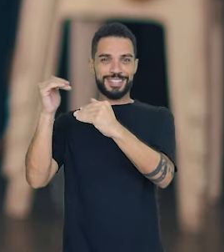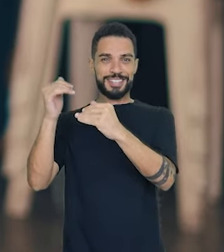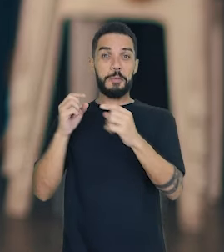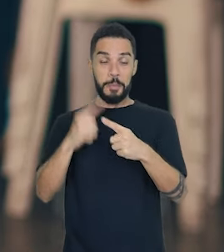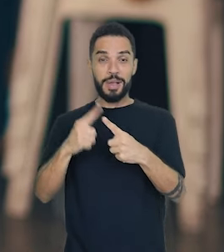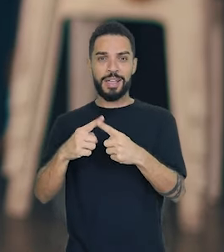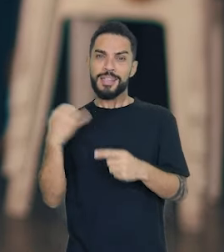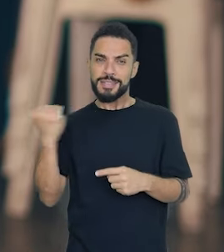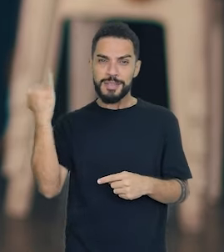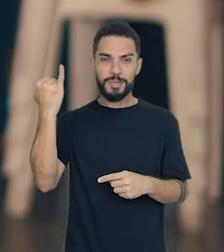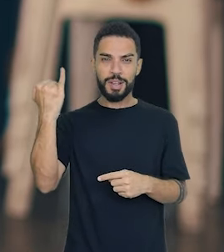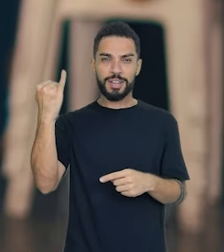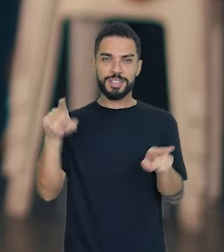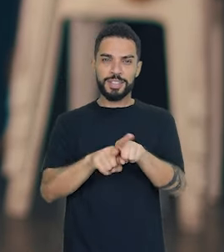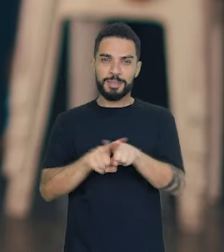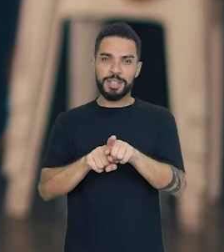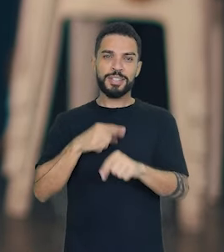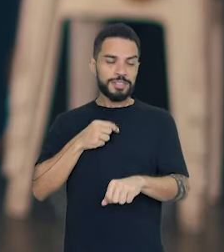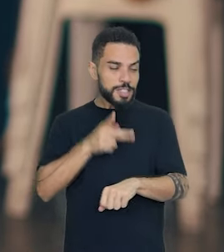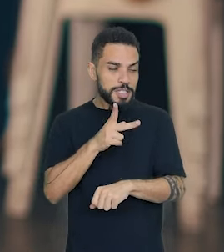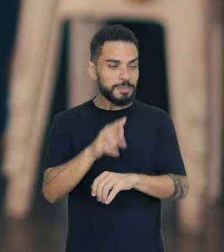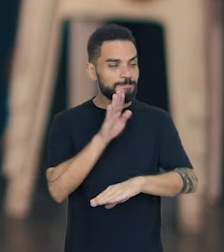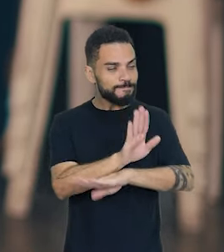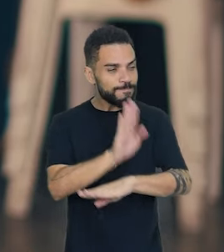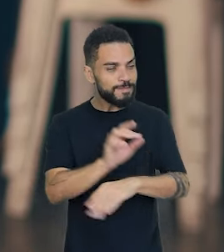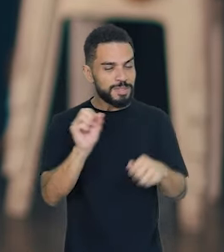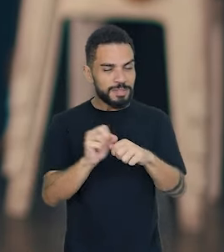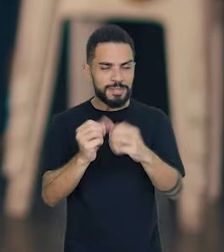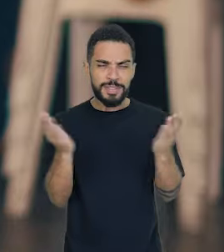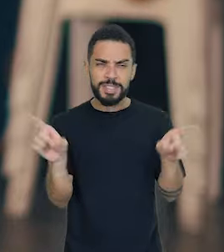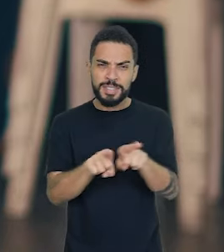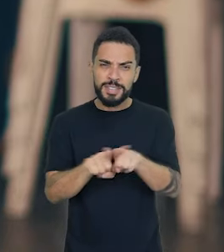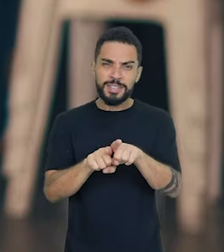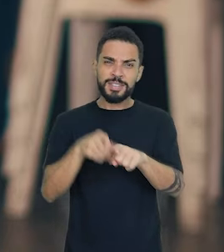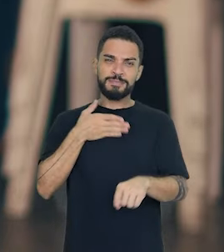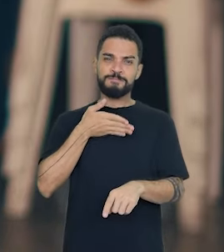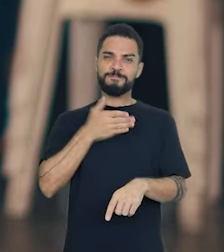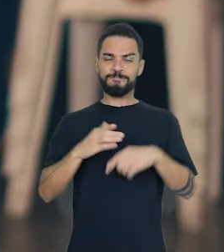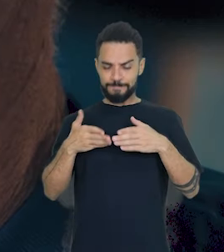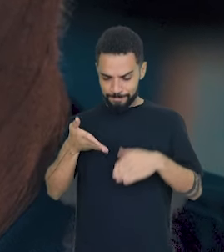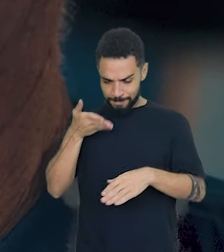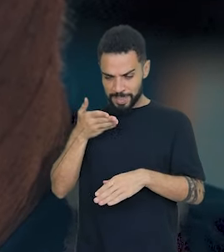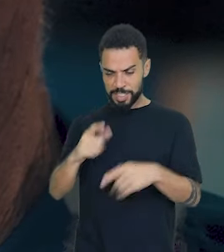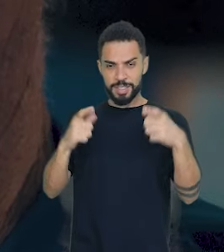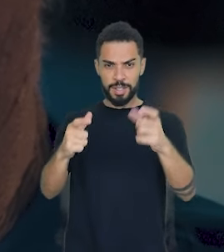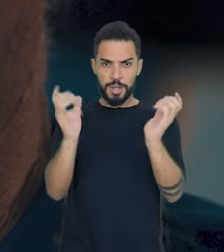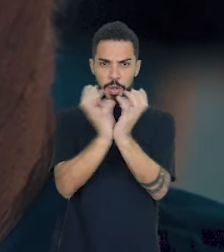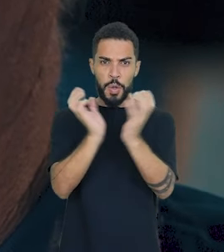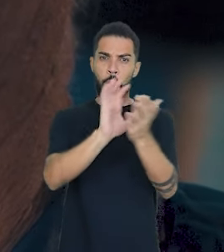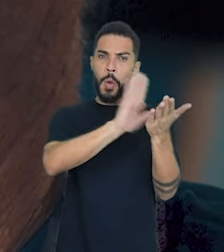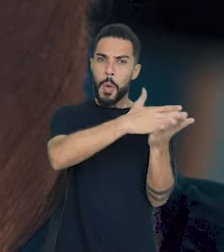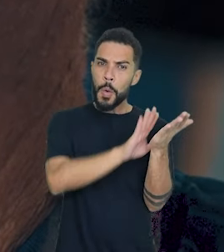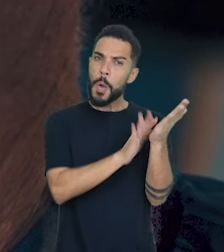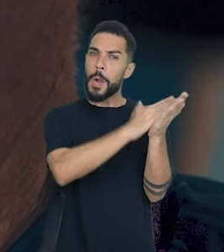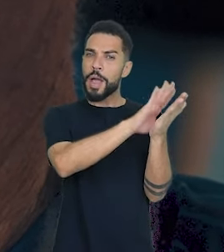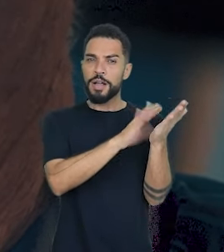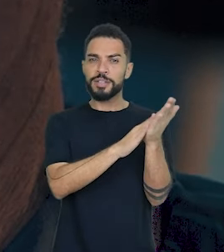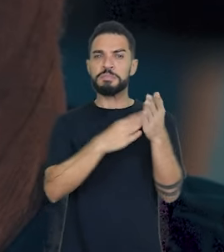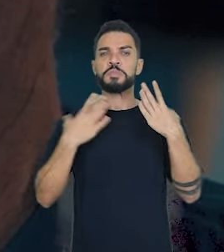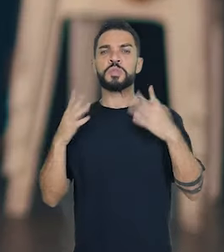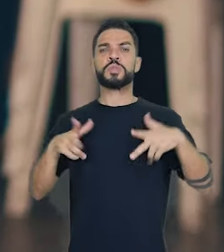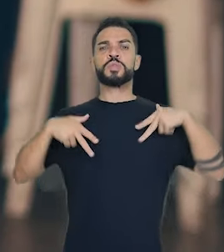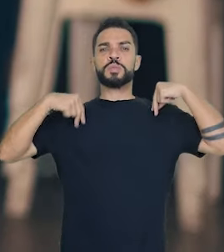bem. E eu procuro fazer isso aí, entendeu? É, chegar na quadra bem arrumado, para